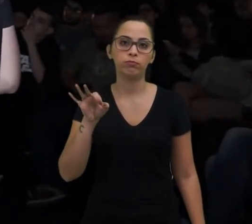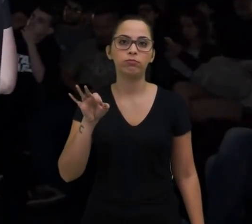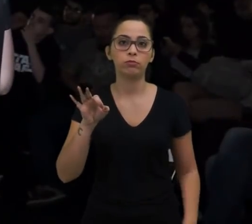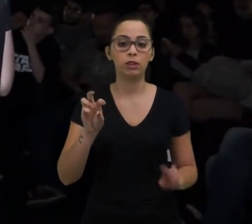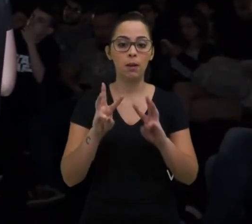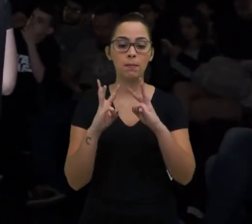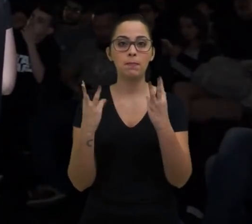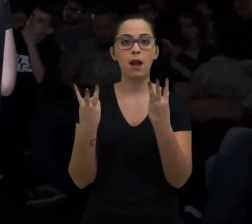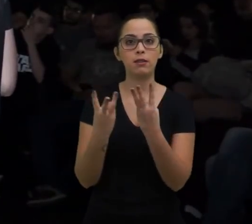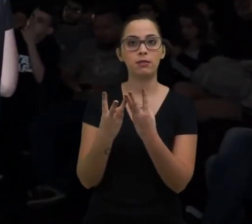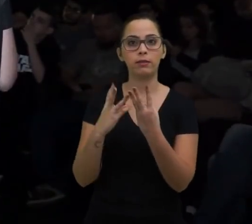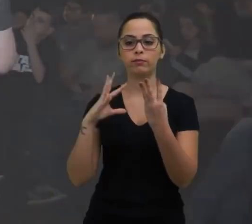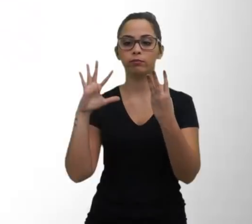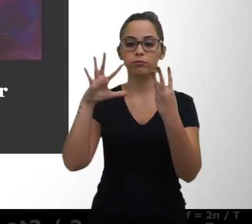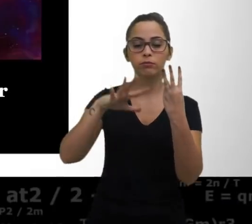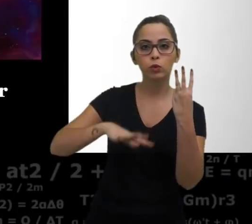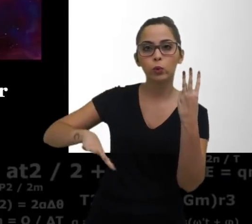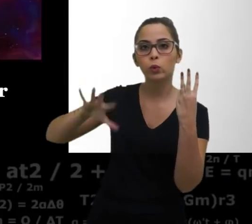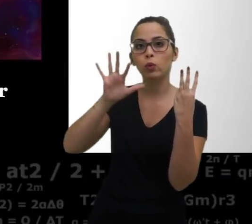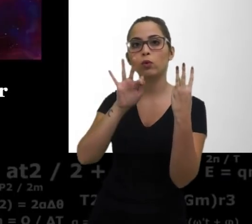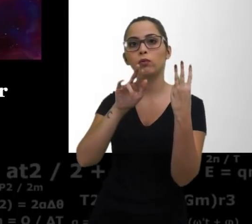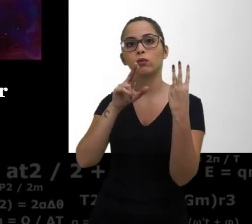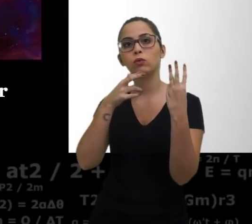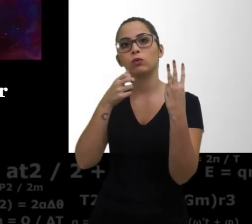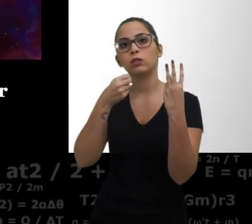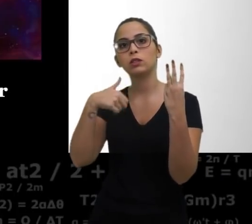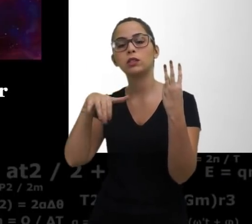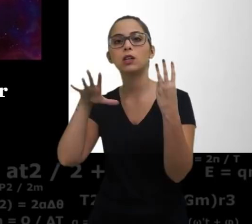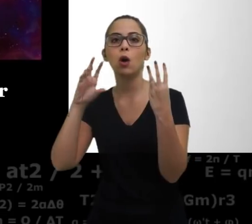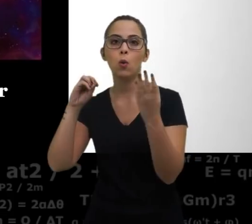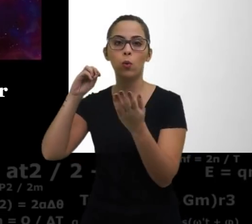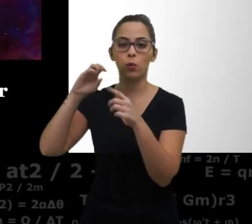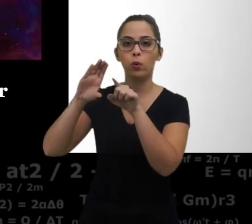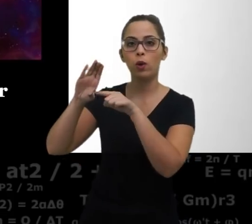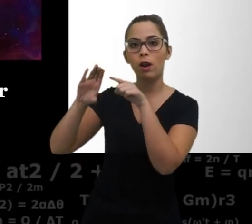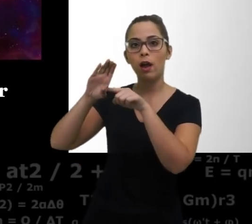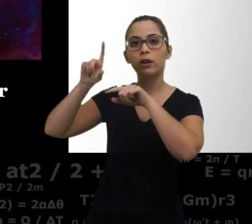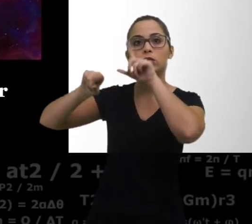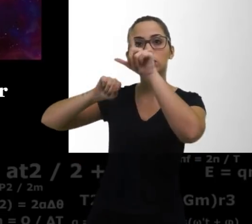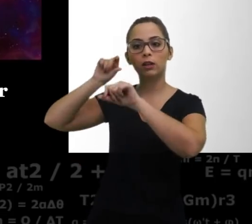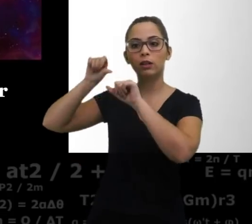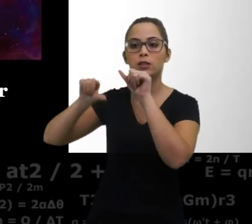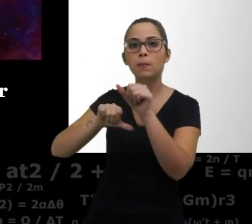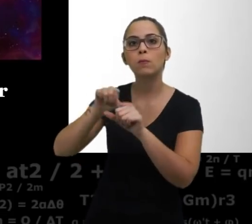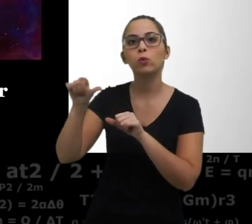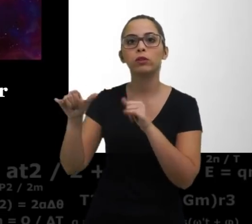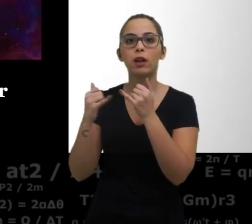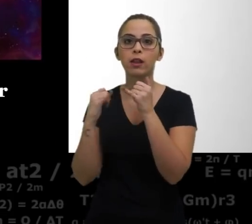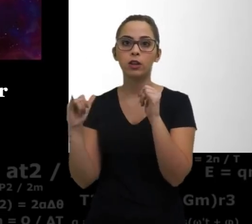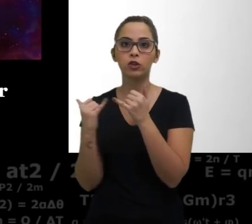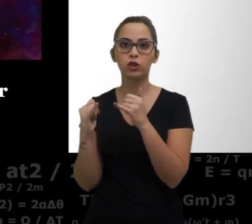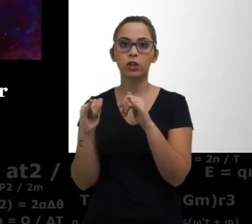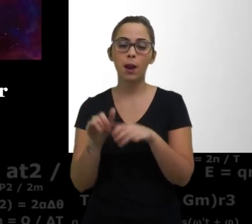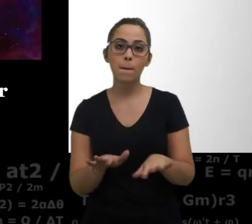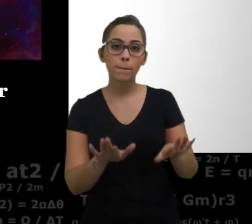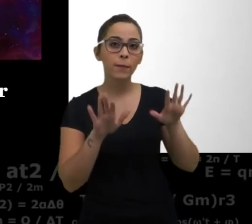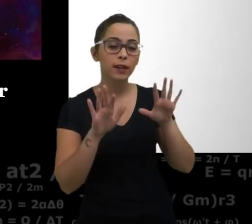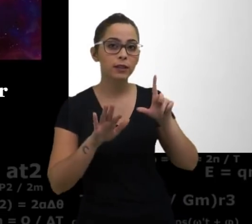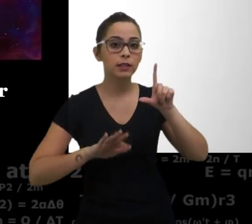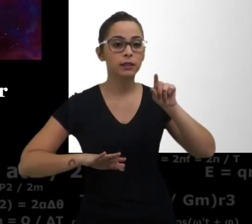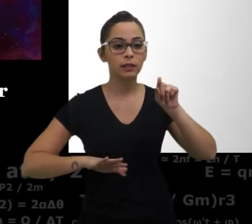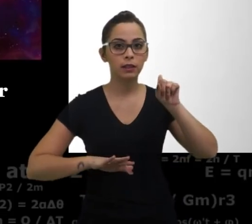mais eficiente do universo. Tá? Então, só um modo para vocês imaginarem, tá? Dá para dizer que ele seria